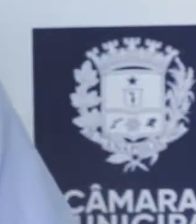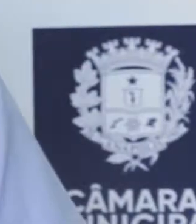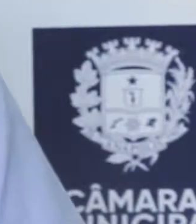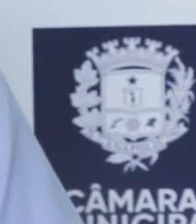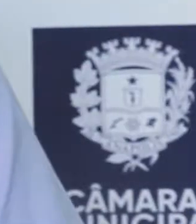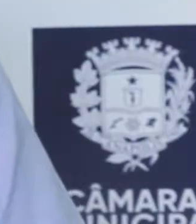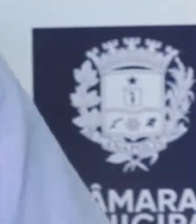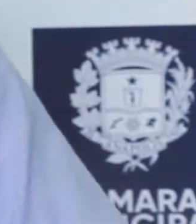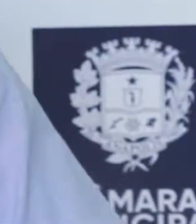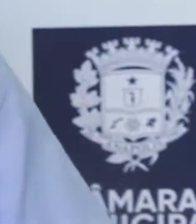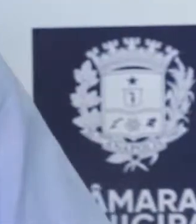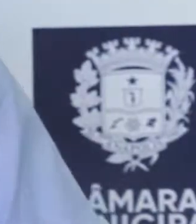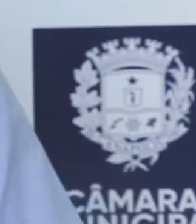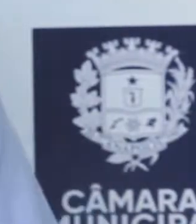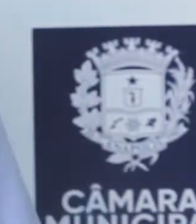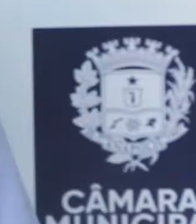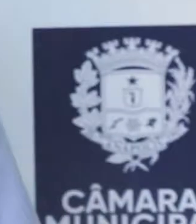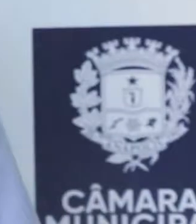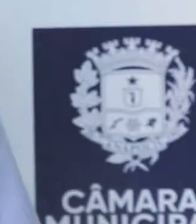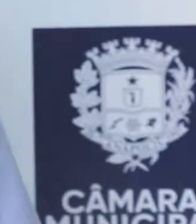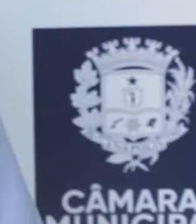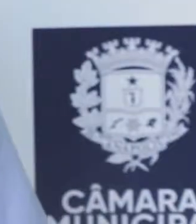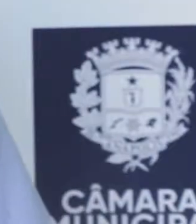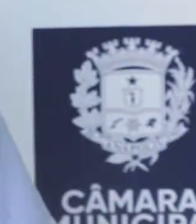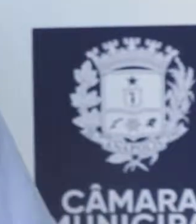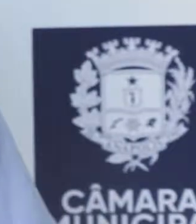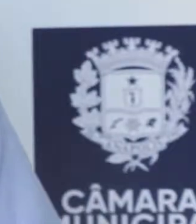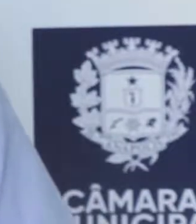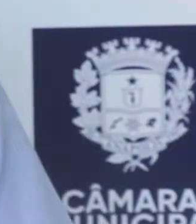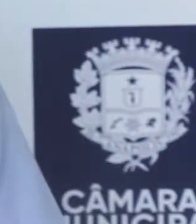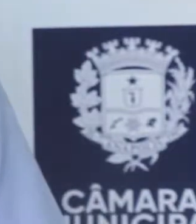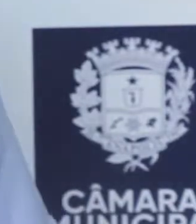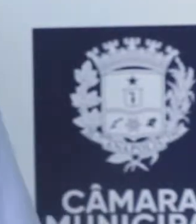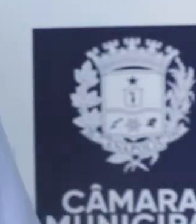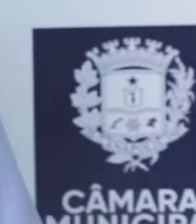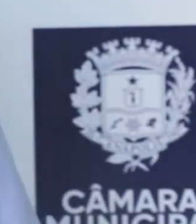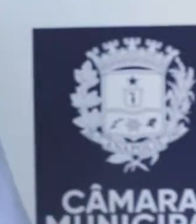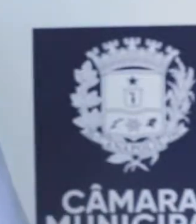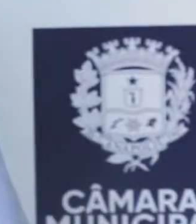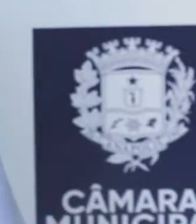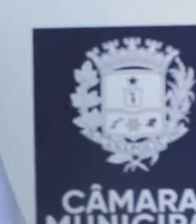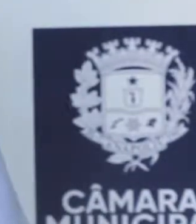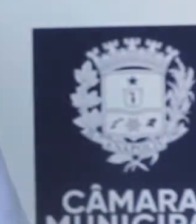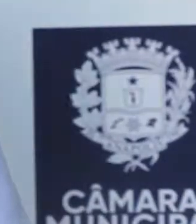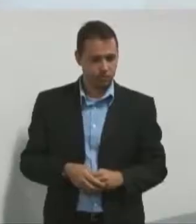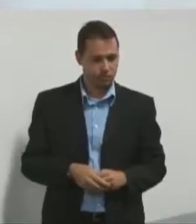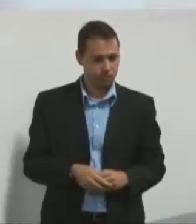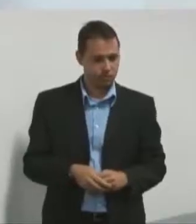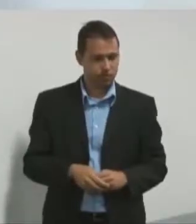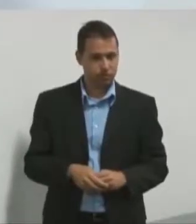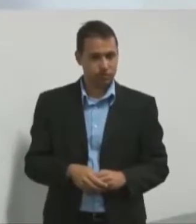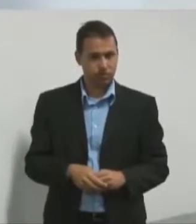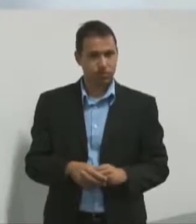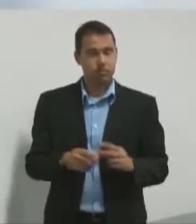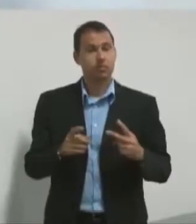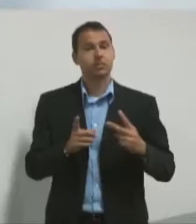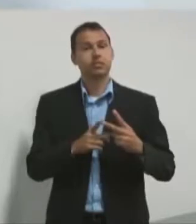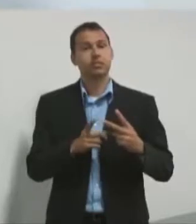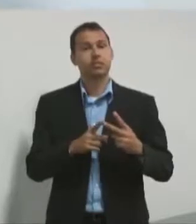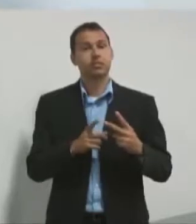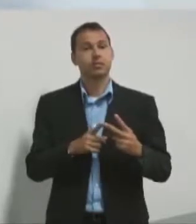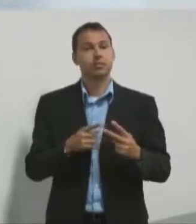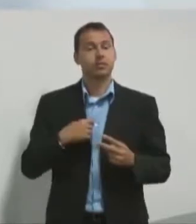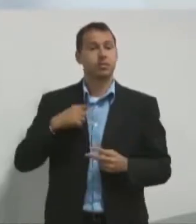empreiteiras próximo ao residencial Conrado. Segundo ele, fará denúncia ao Ministério Público. Eu não sei o que